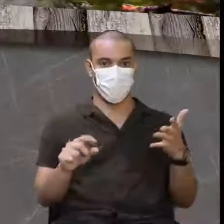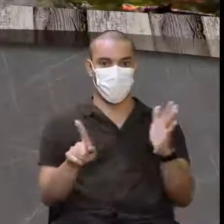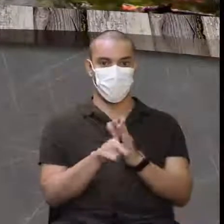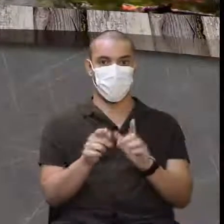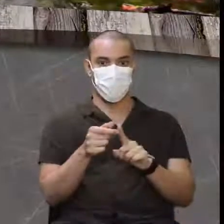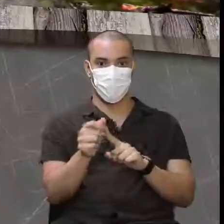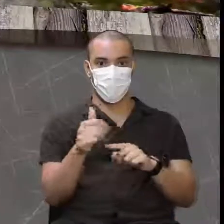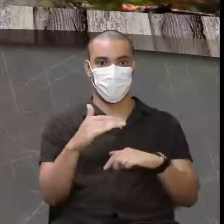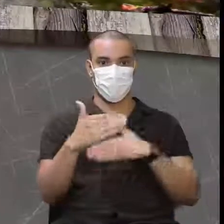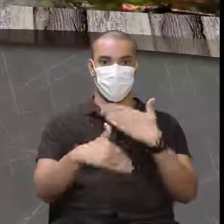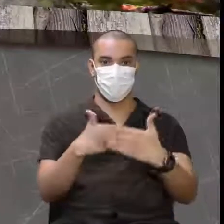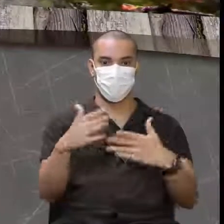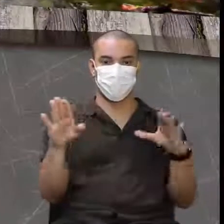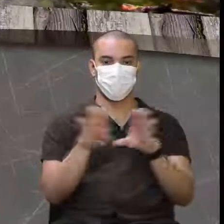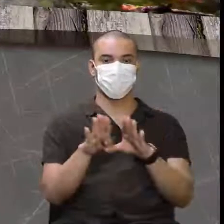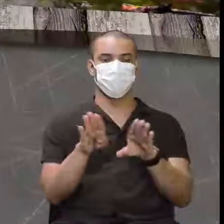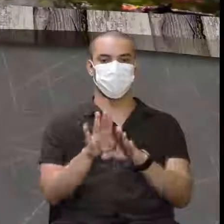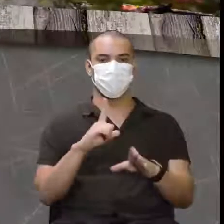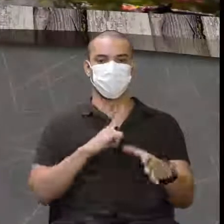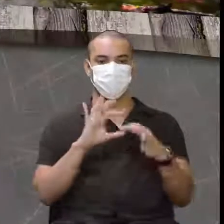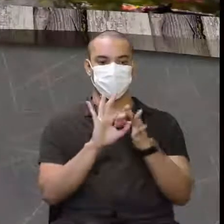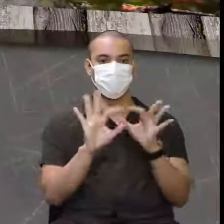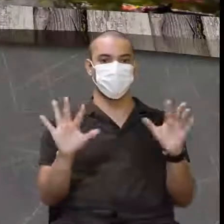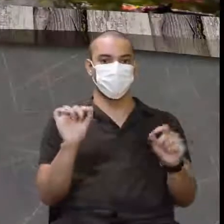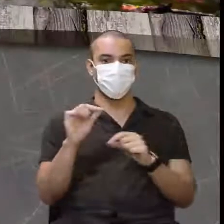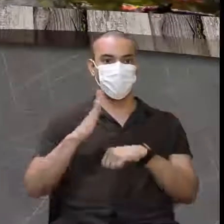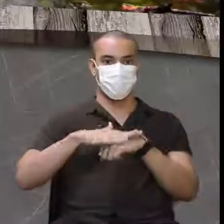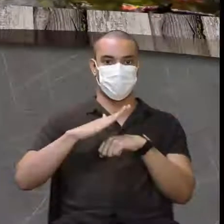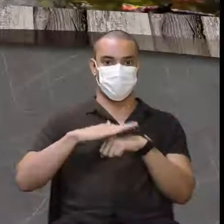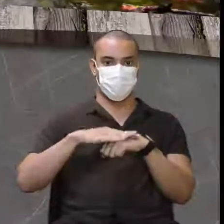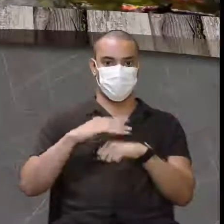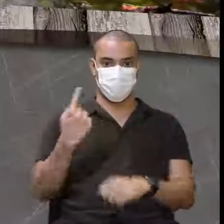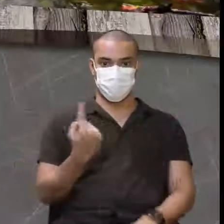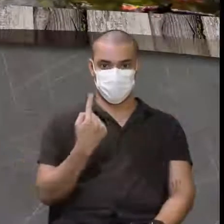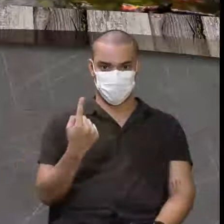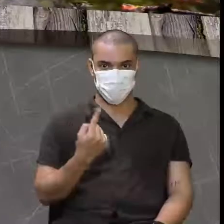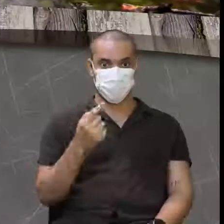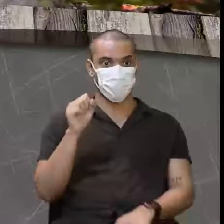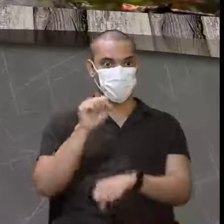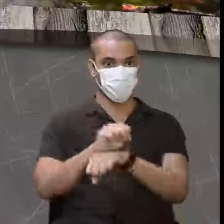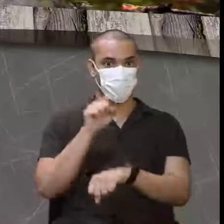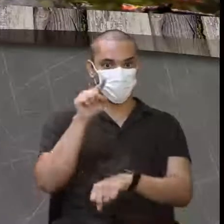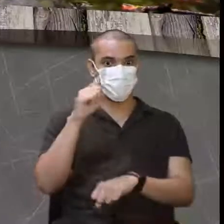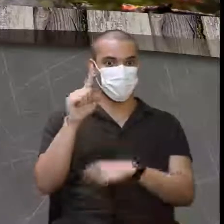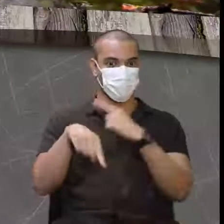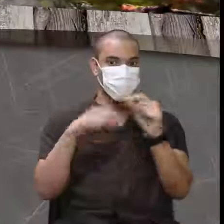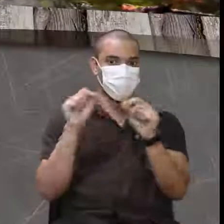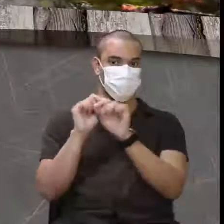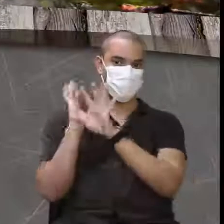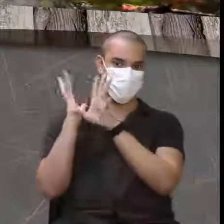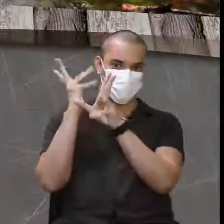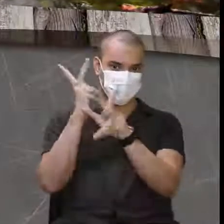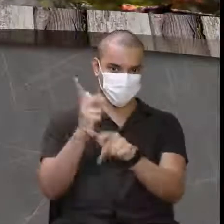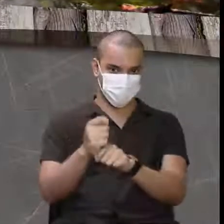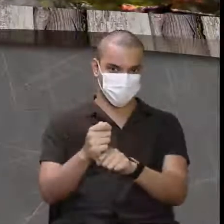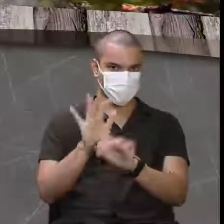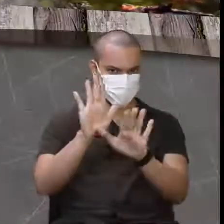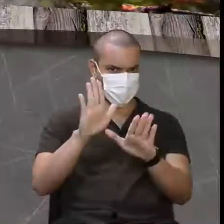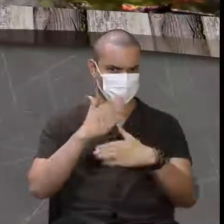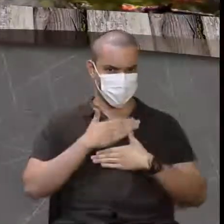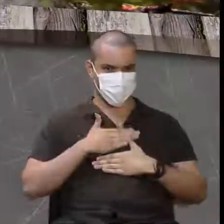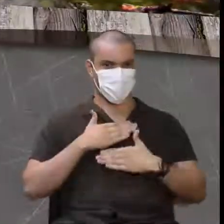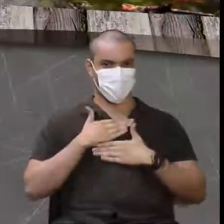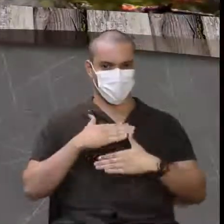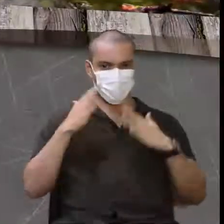sementes, ciclos curtos e permissão da autofecundação. E eu te aguardo para a gente fazer aquela revisão. Fica aí,